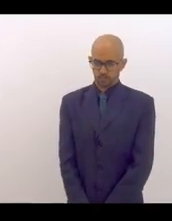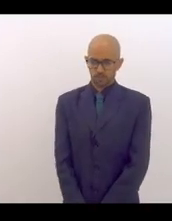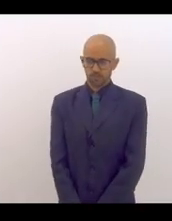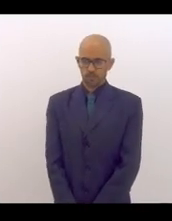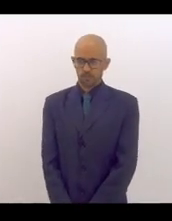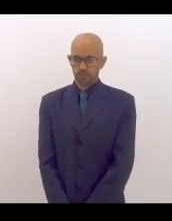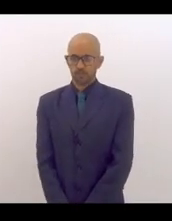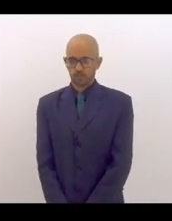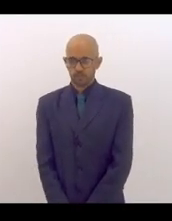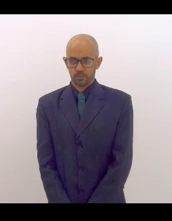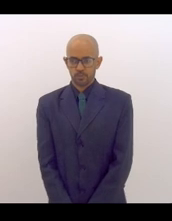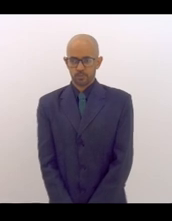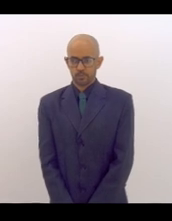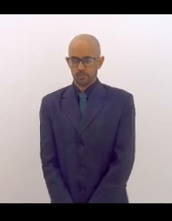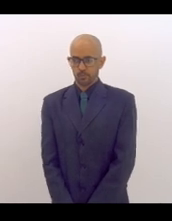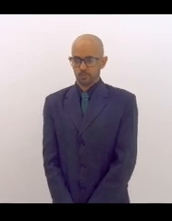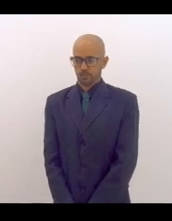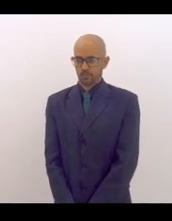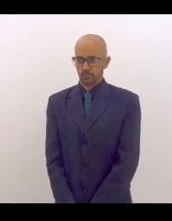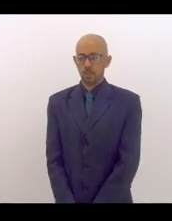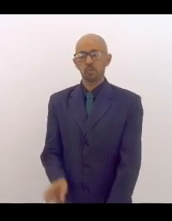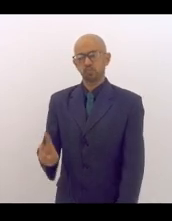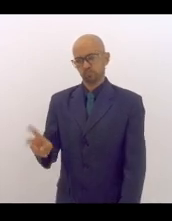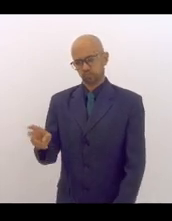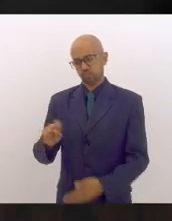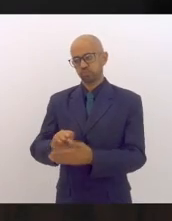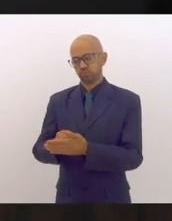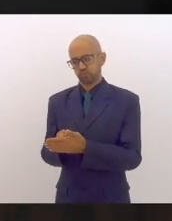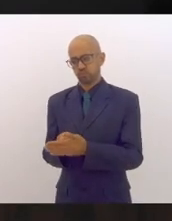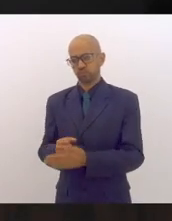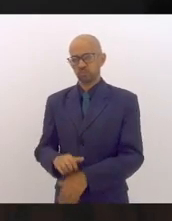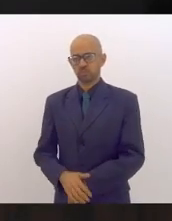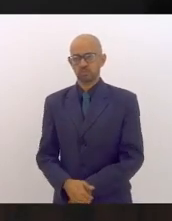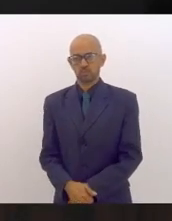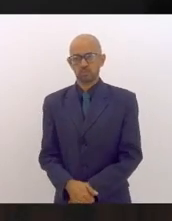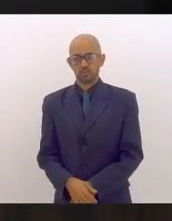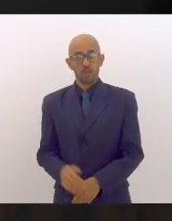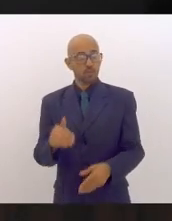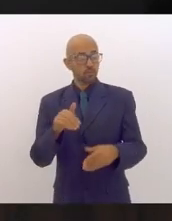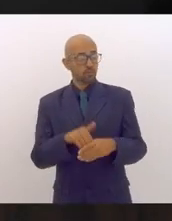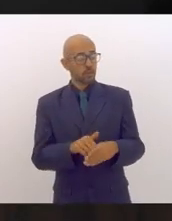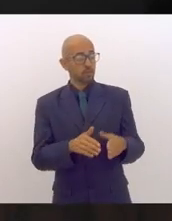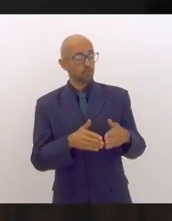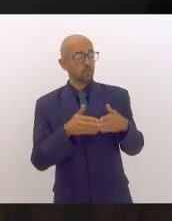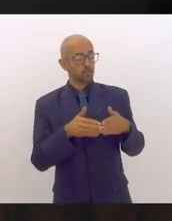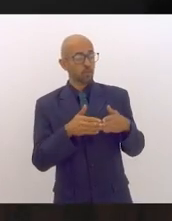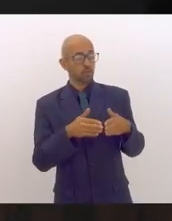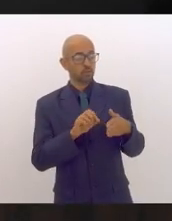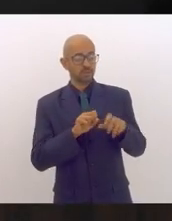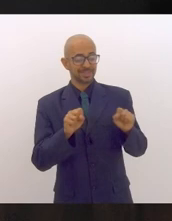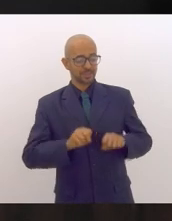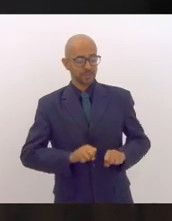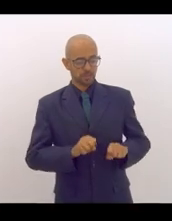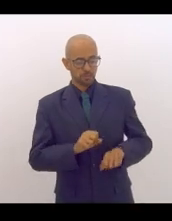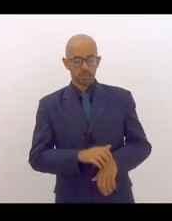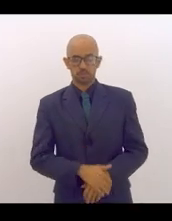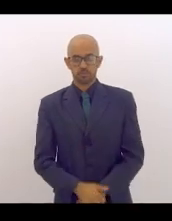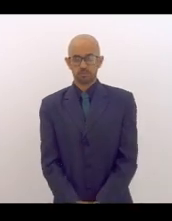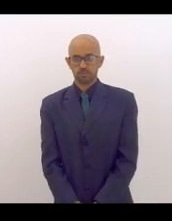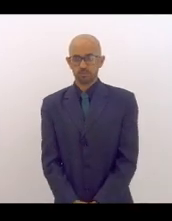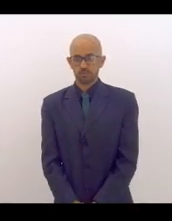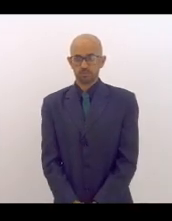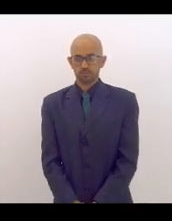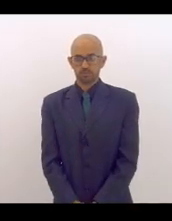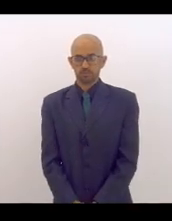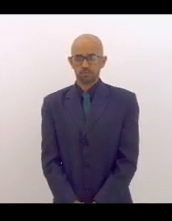É o quinto? Pela manutenção do veto, senhor presidente. Vota no sistema, por favor, Marcelo. Ah, votar no sistema. Ok, estou votando